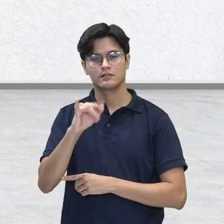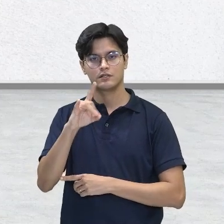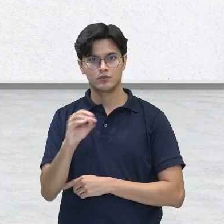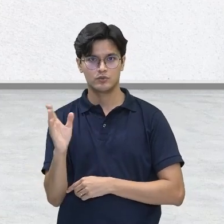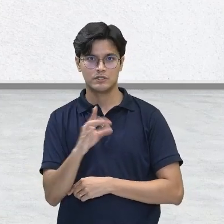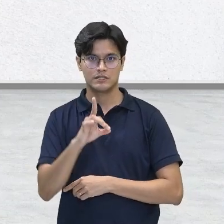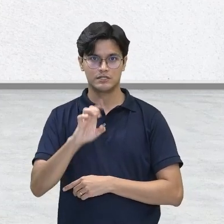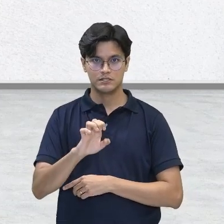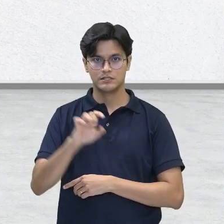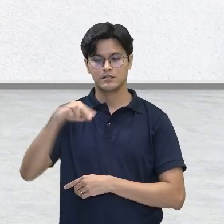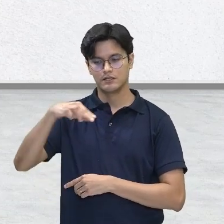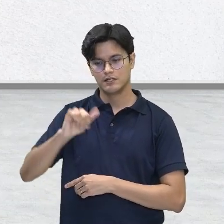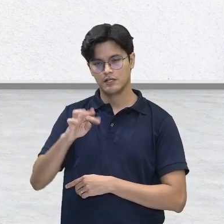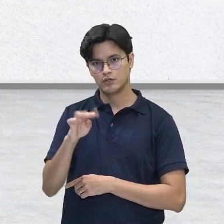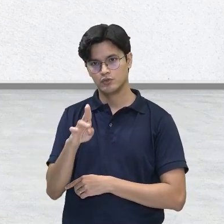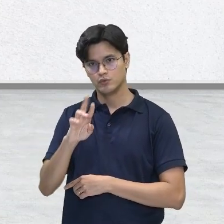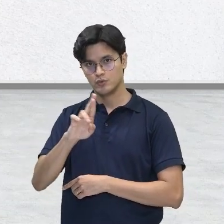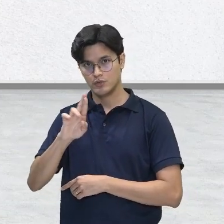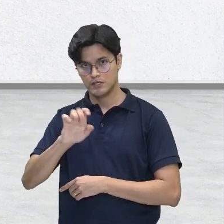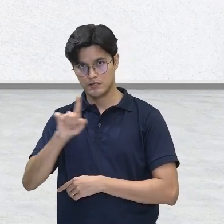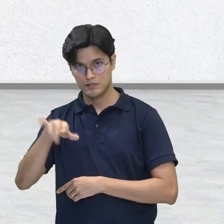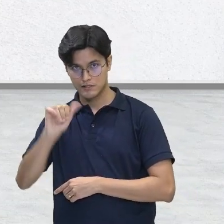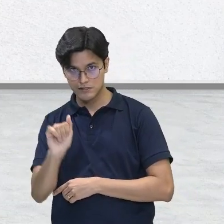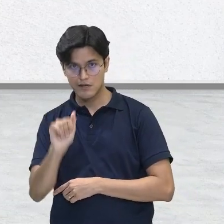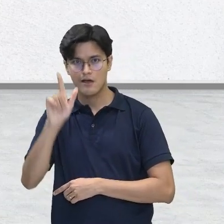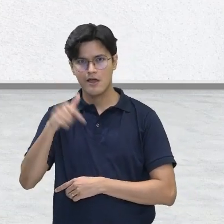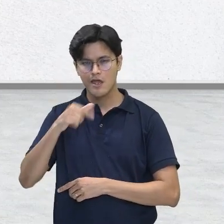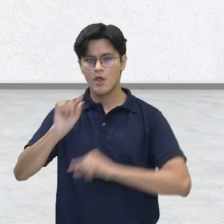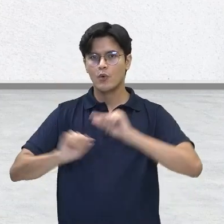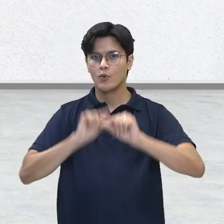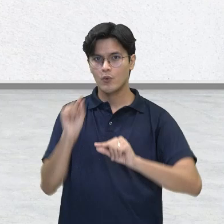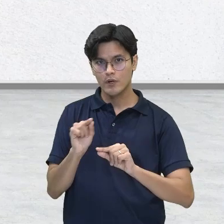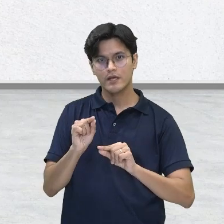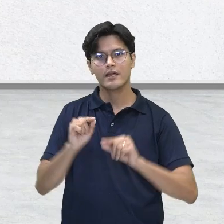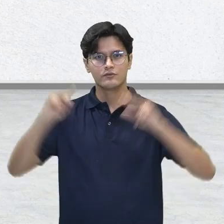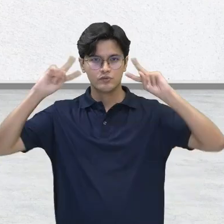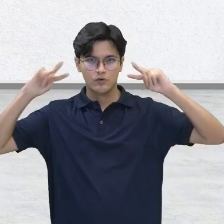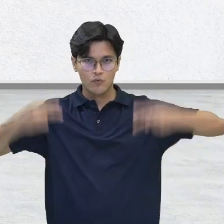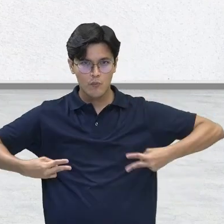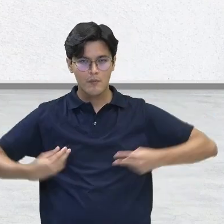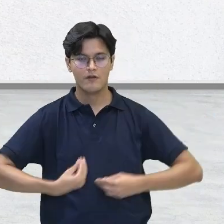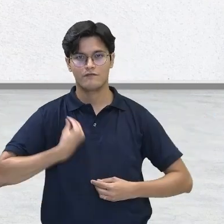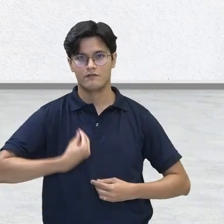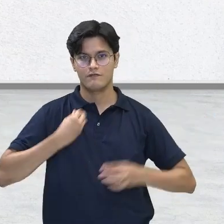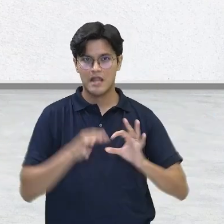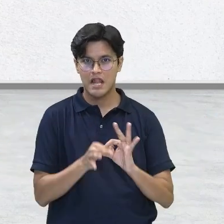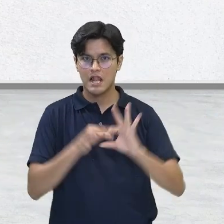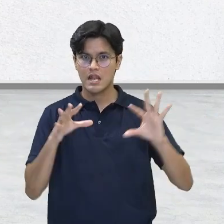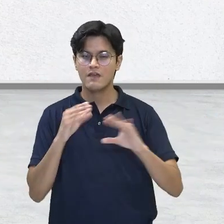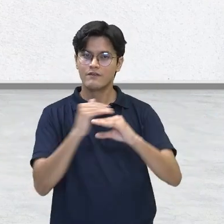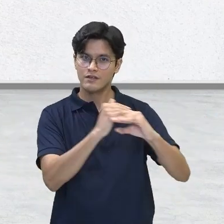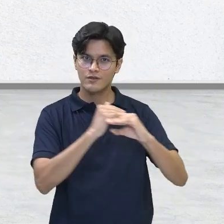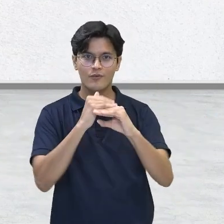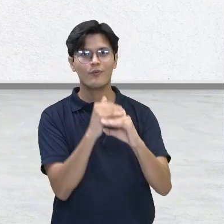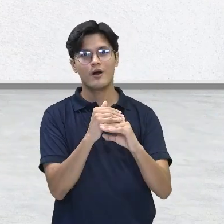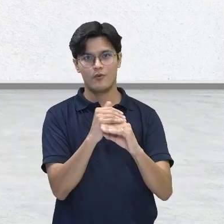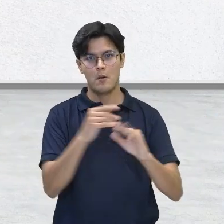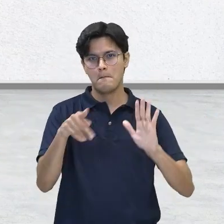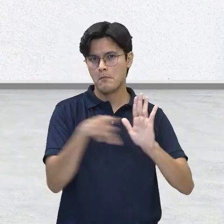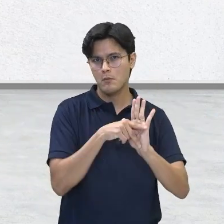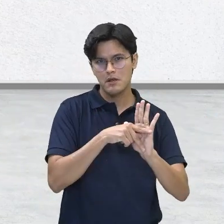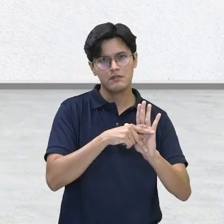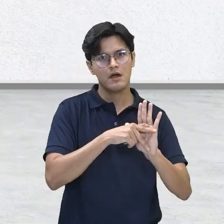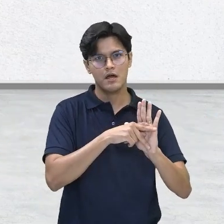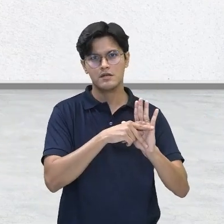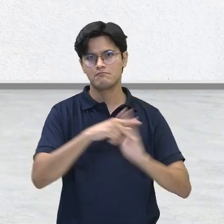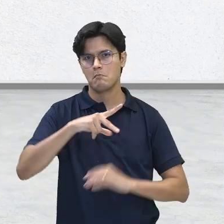os seres humanos viviam livres e iguais, sem propriedade privada ou corrupção. Então, sobre o estado